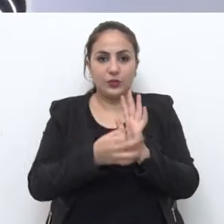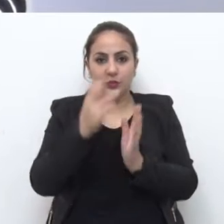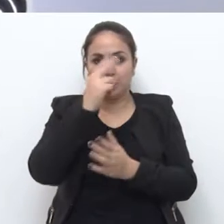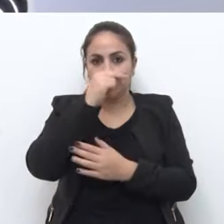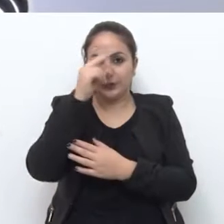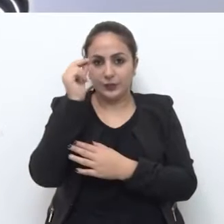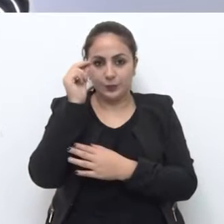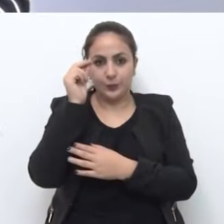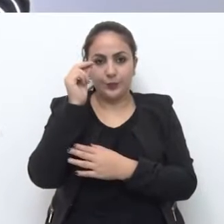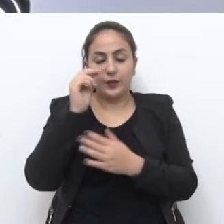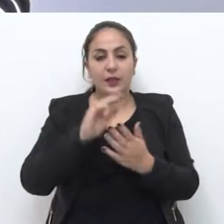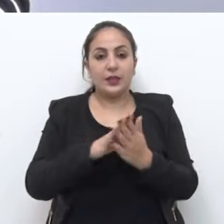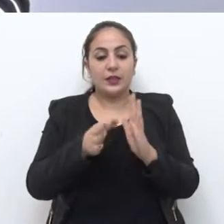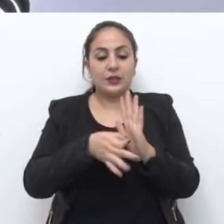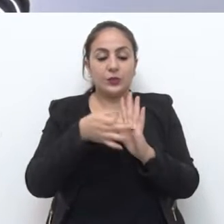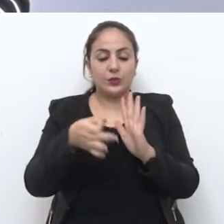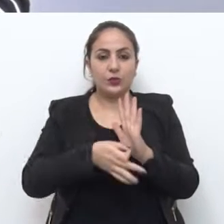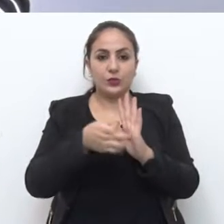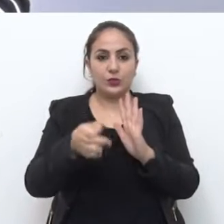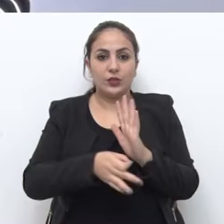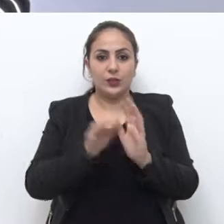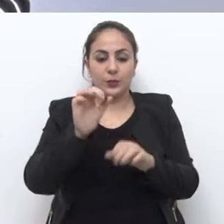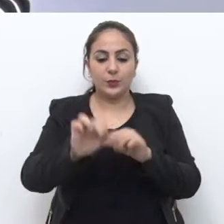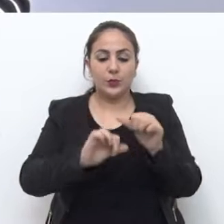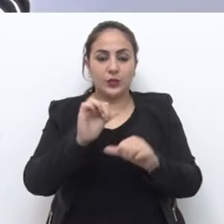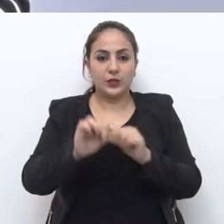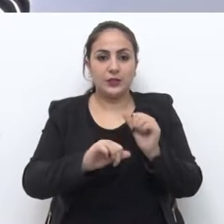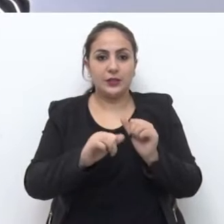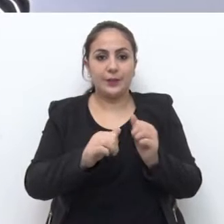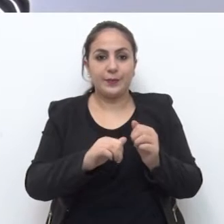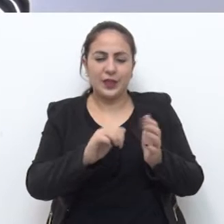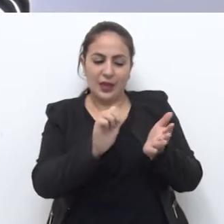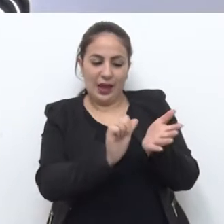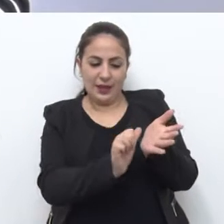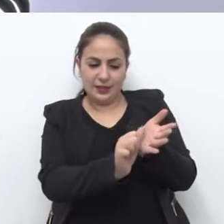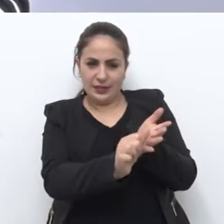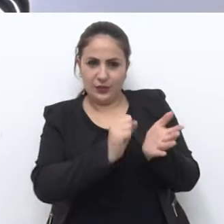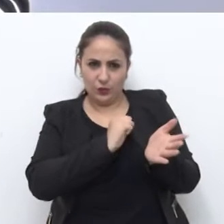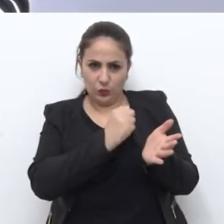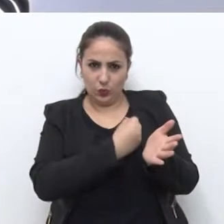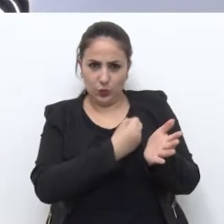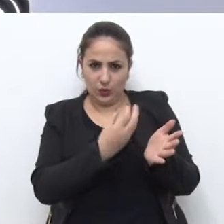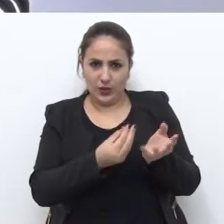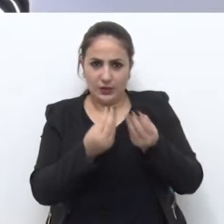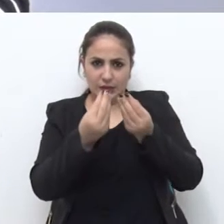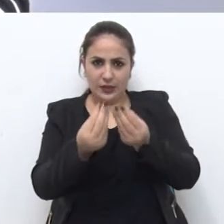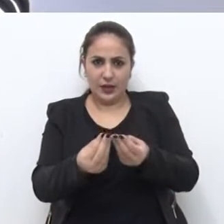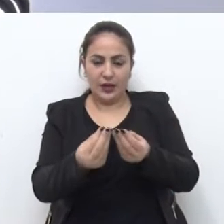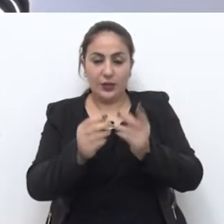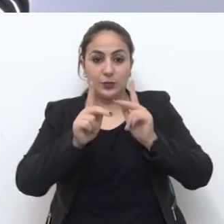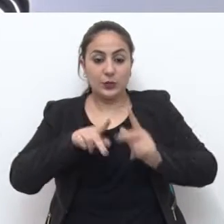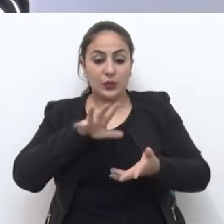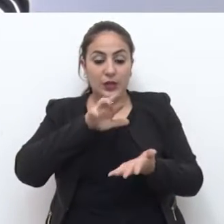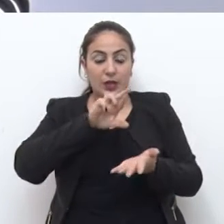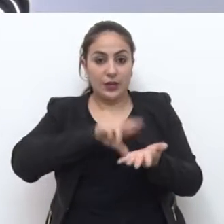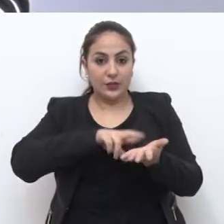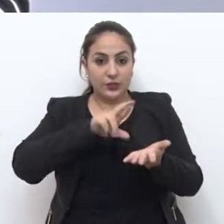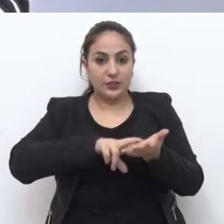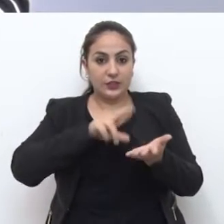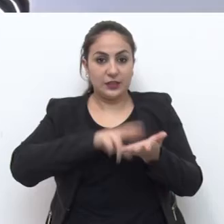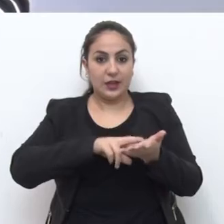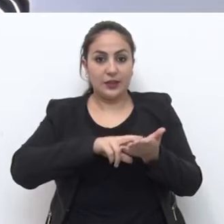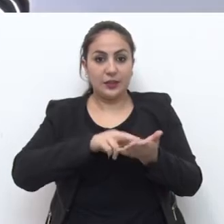Poder Executivo. Ele sugere mudanças nos adesivos com os números que são fornecidos aos credenciados